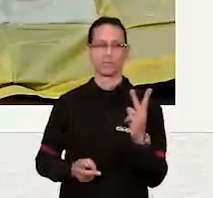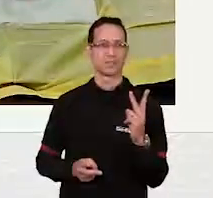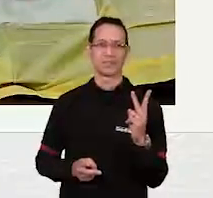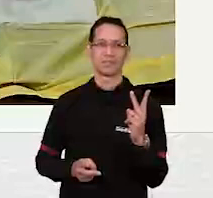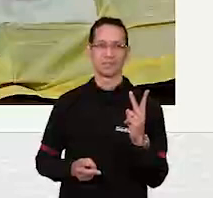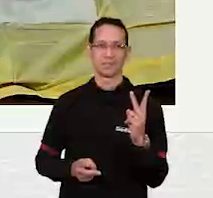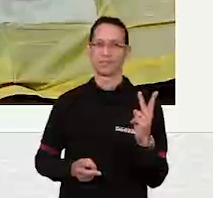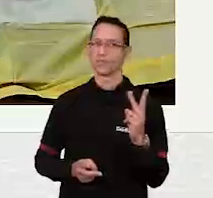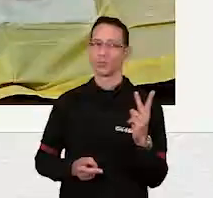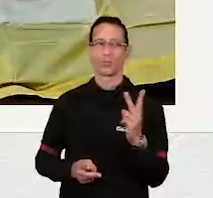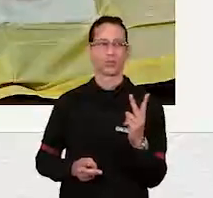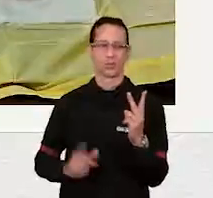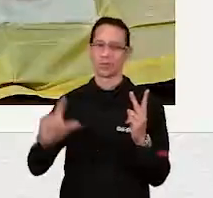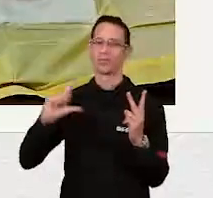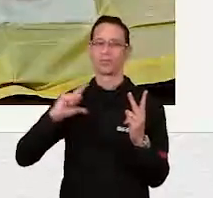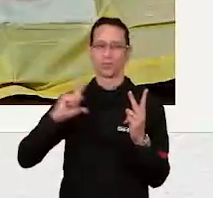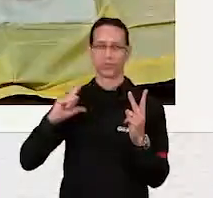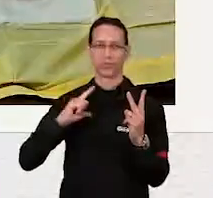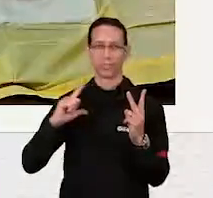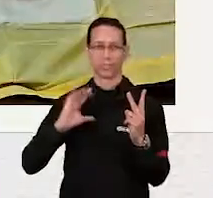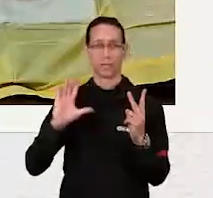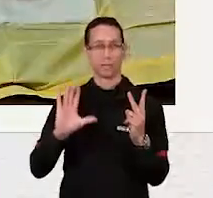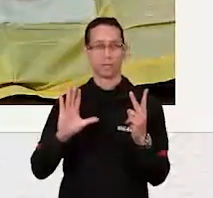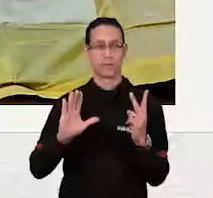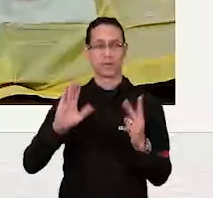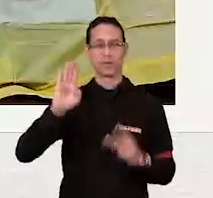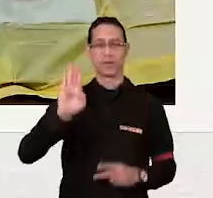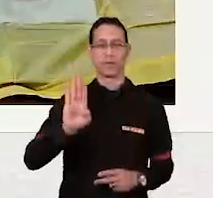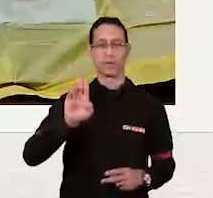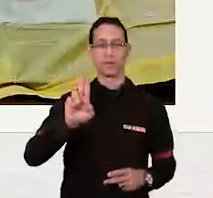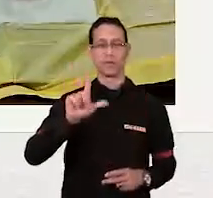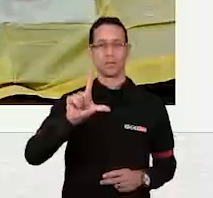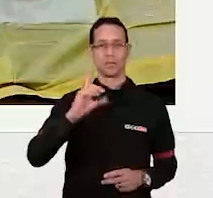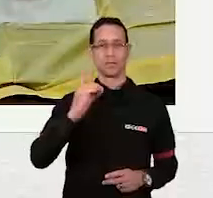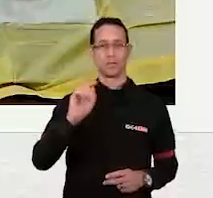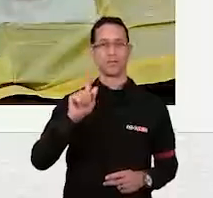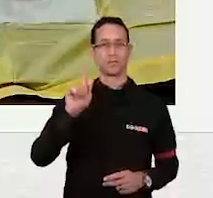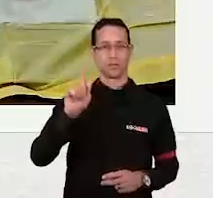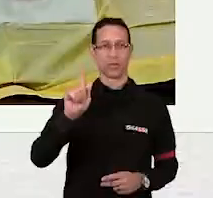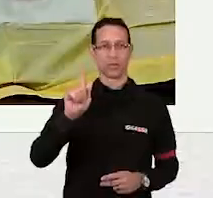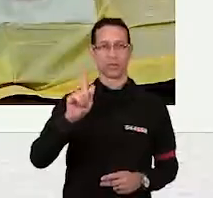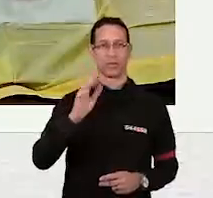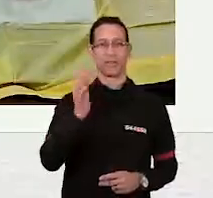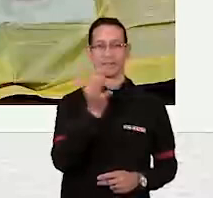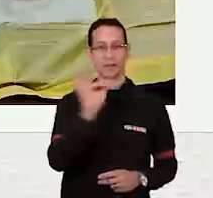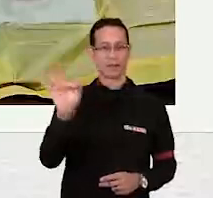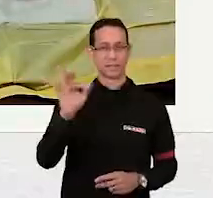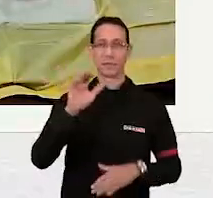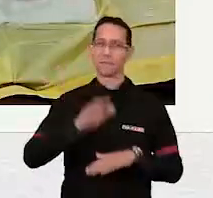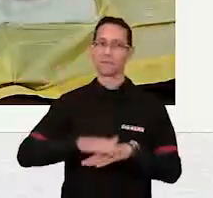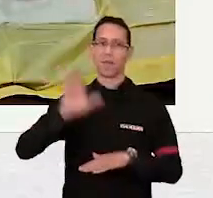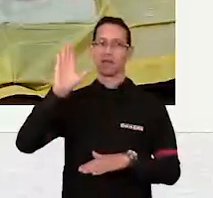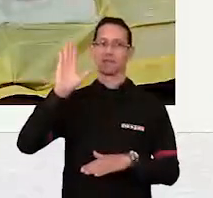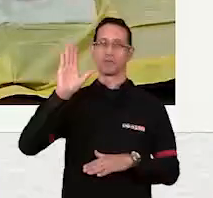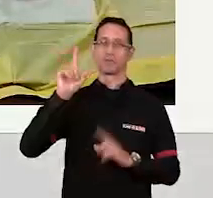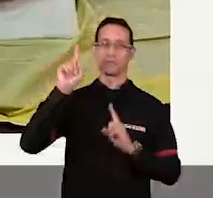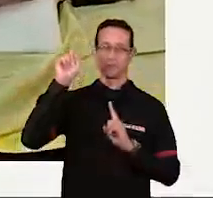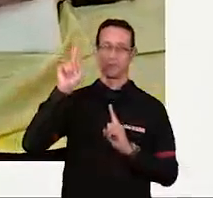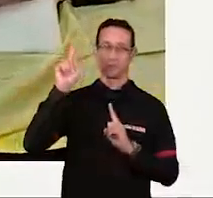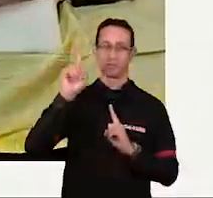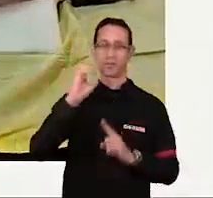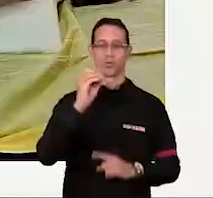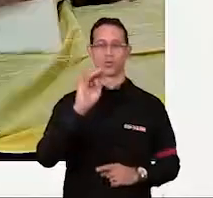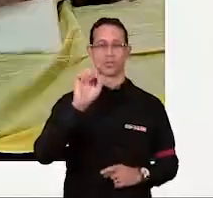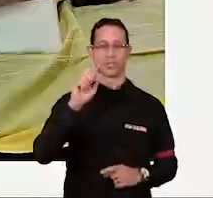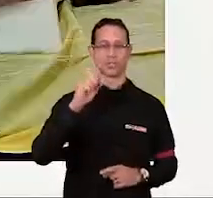fazem os dois. Mas o bulldog francês faz muito mais otite média primária, se fala muito de otite média primária